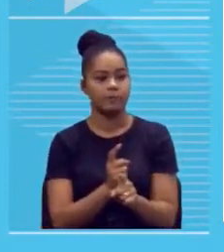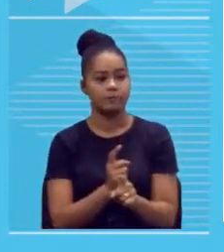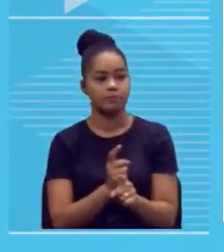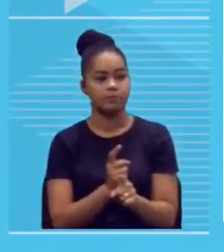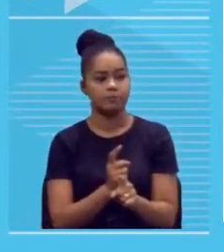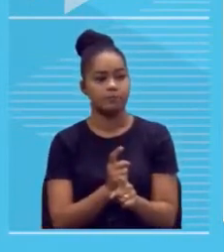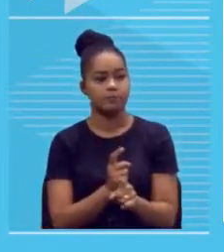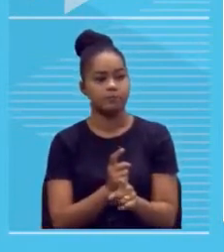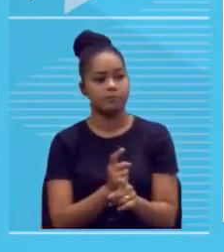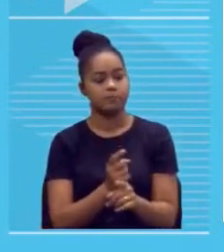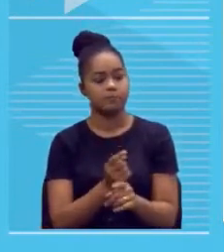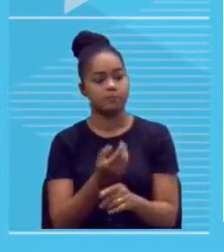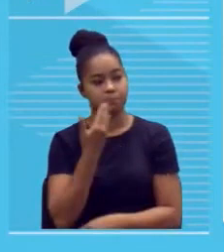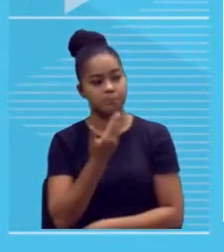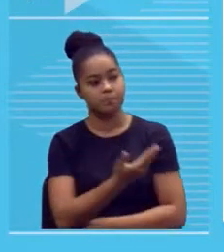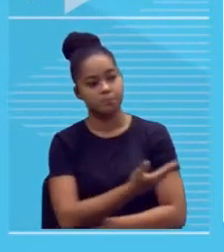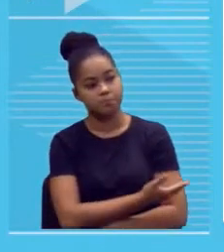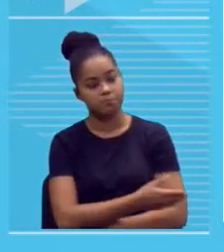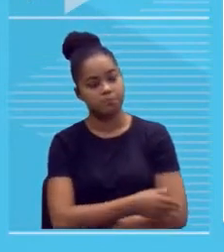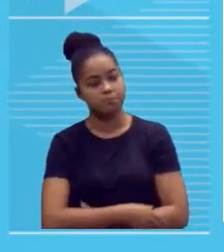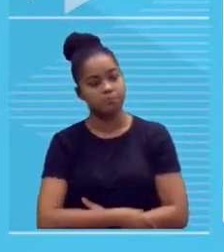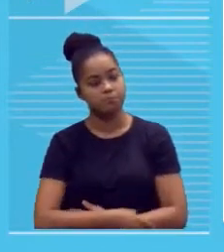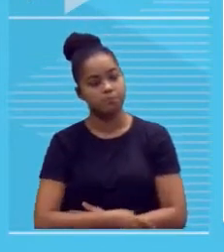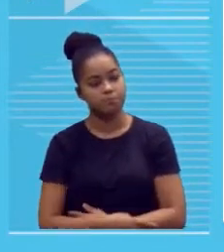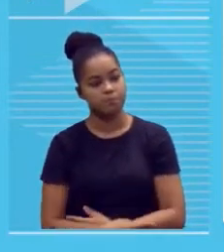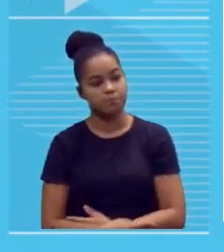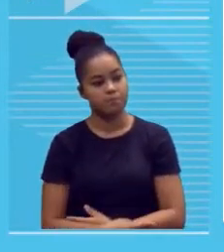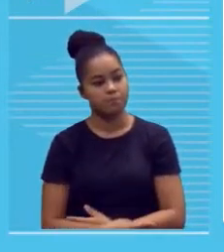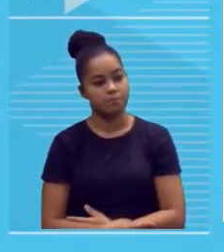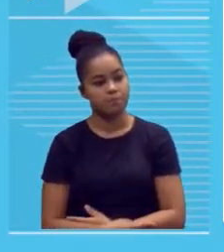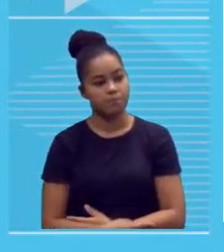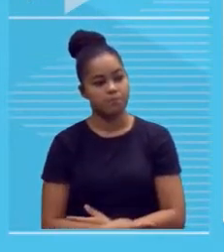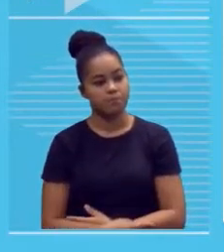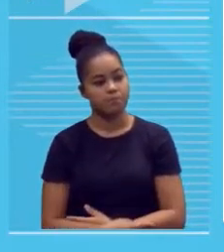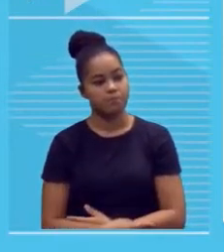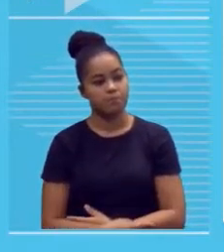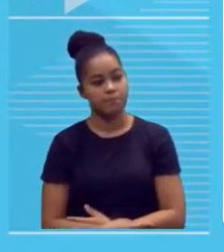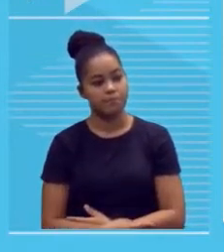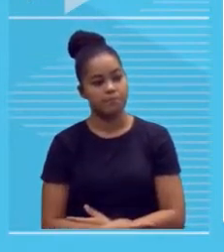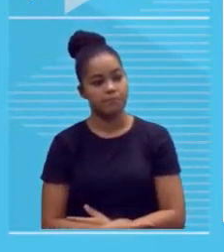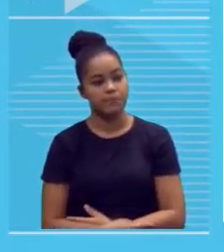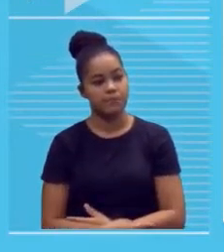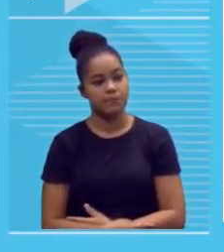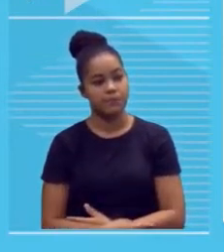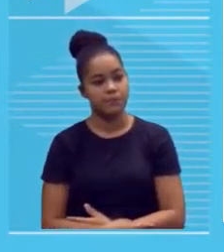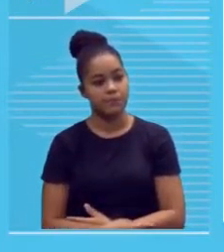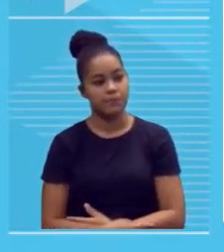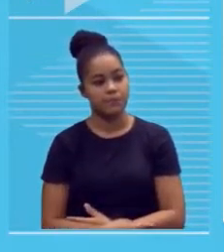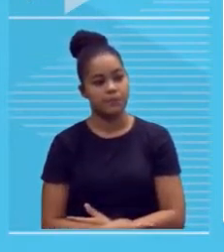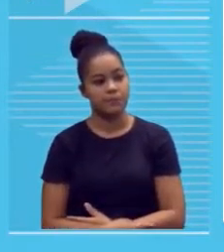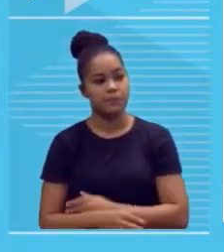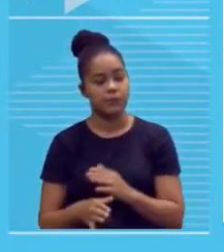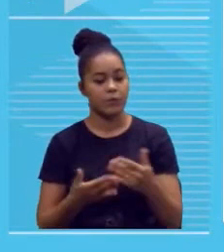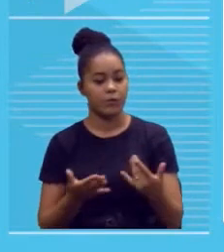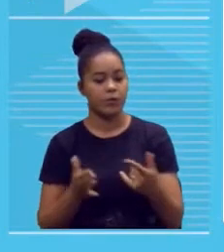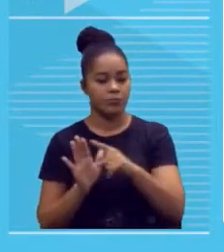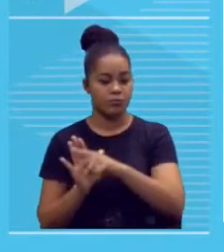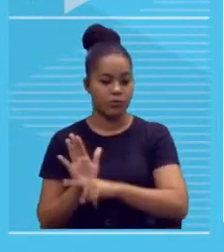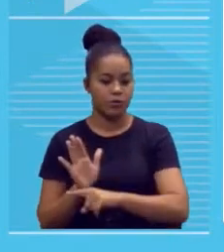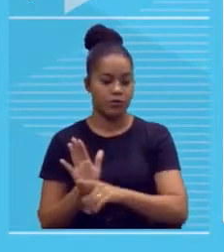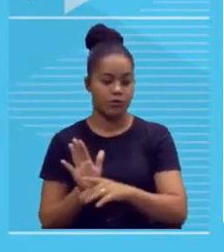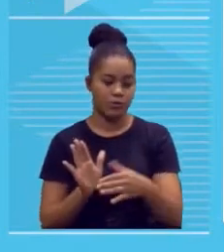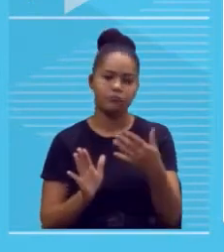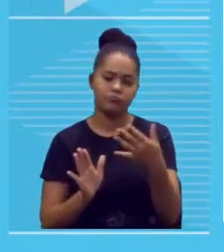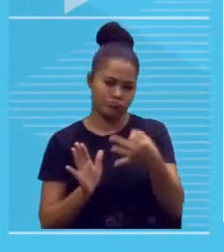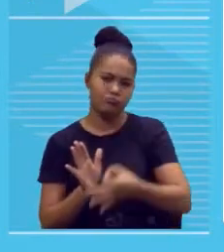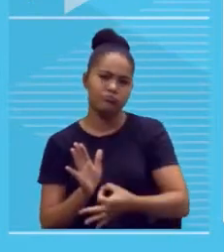7. Organizando, professor, passando toda ela para o primeiro membro, a nossa ficou negativa, mas porque ele multiplicou por menos 1. Está certo dos